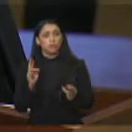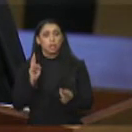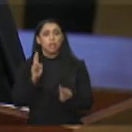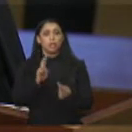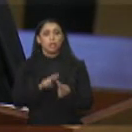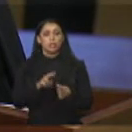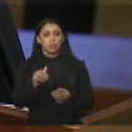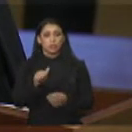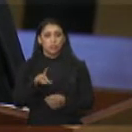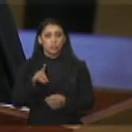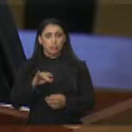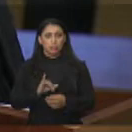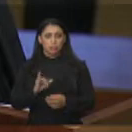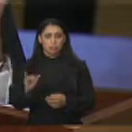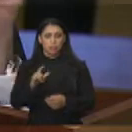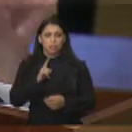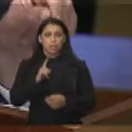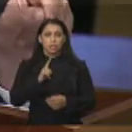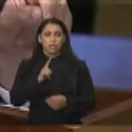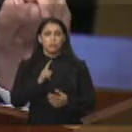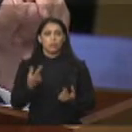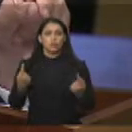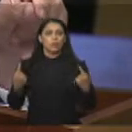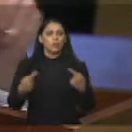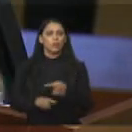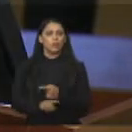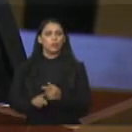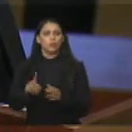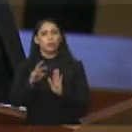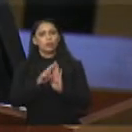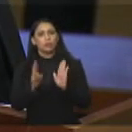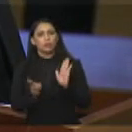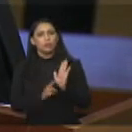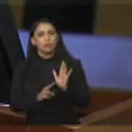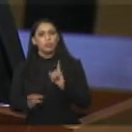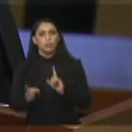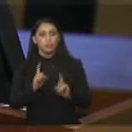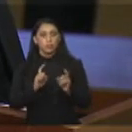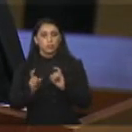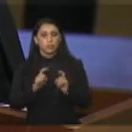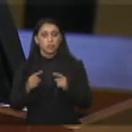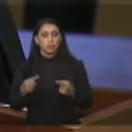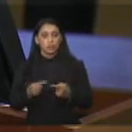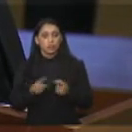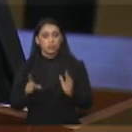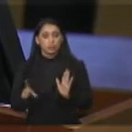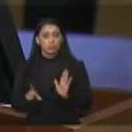direta pressupõem prévio confronto entre regulamento administrativo e a legislação